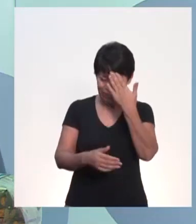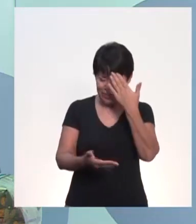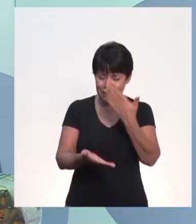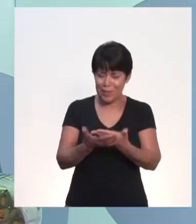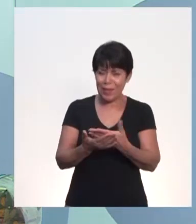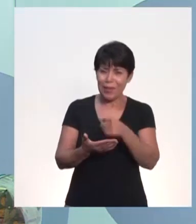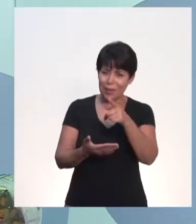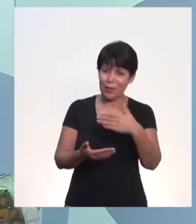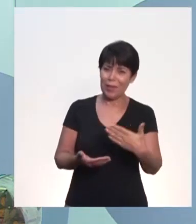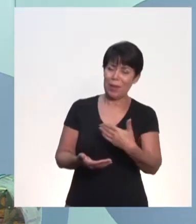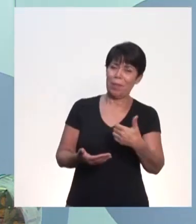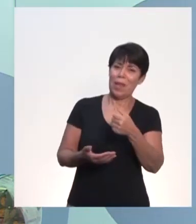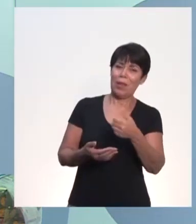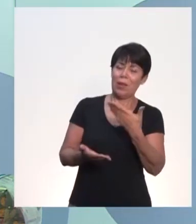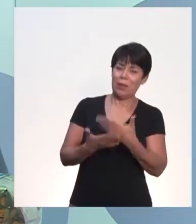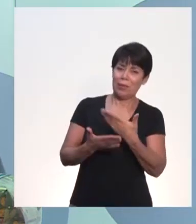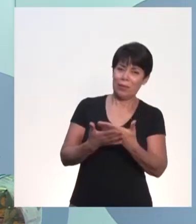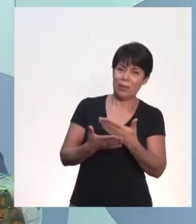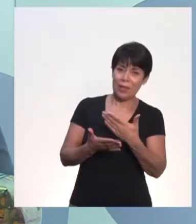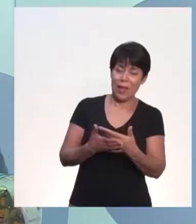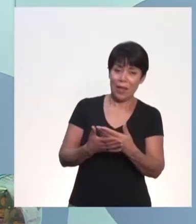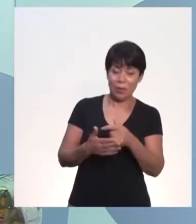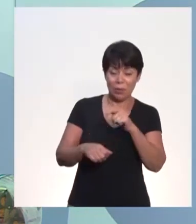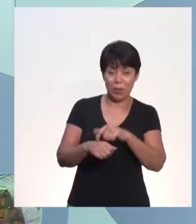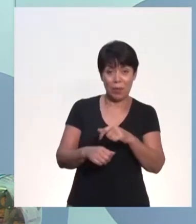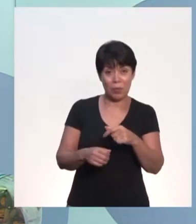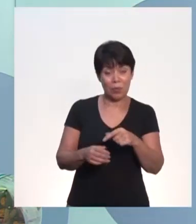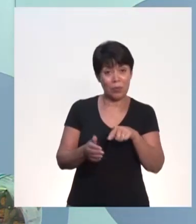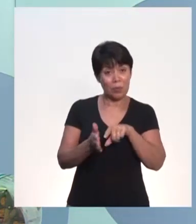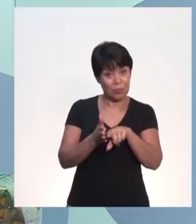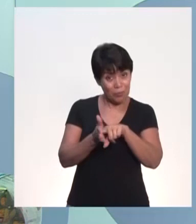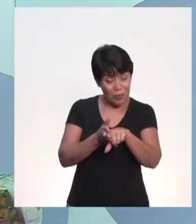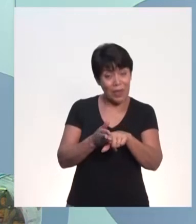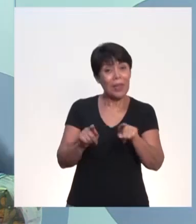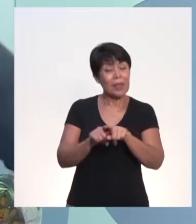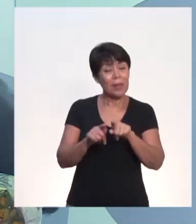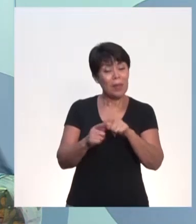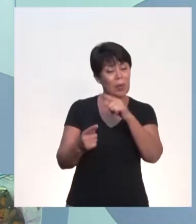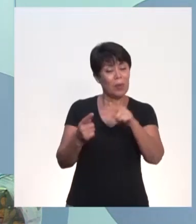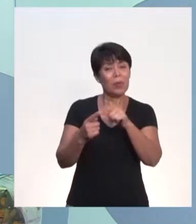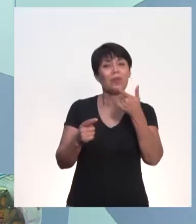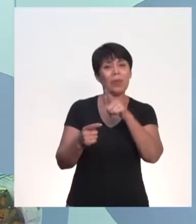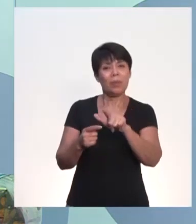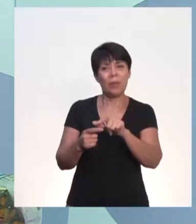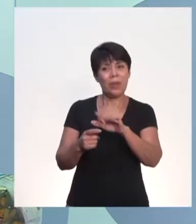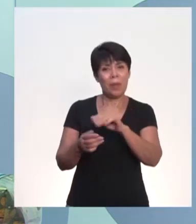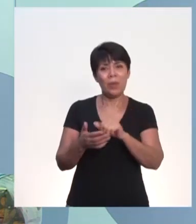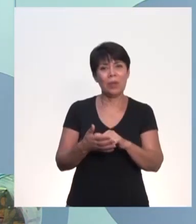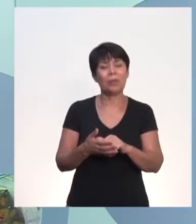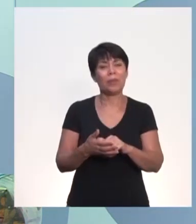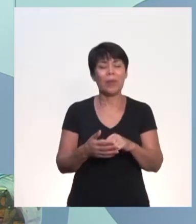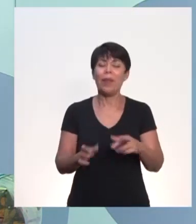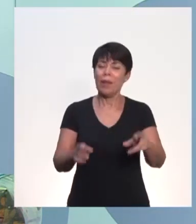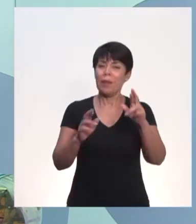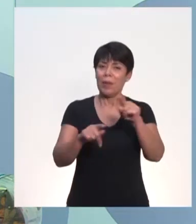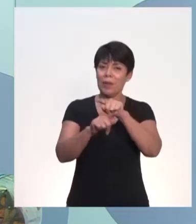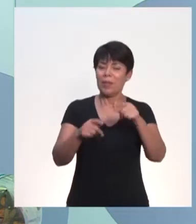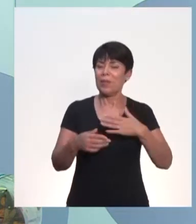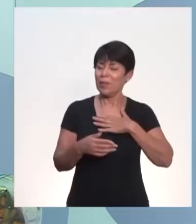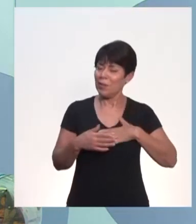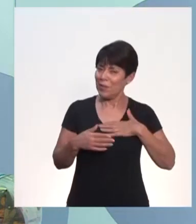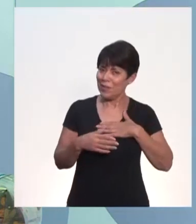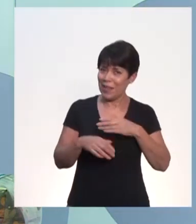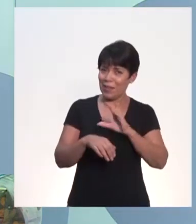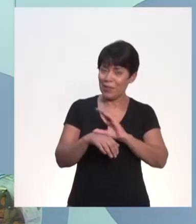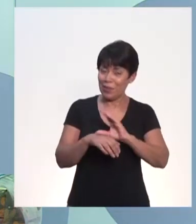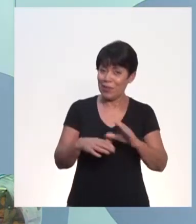conseguir melhorar a sessão de estudo de vocês e atingir o objetivo também. Eu espero que vocês tenham gostado da aula de hoje, espero que a gente possa se